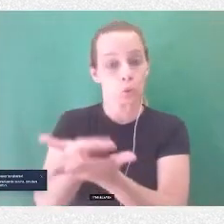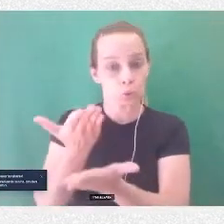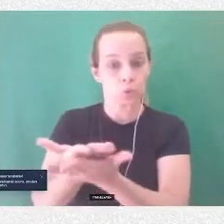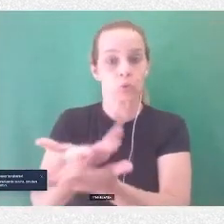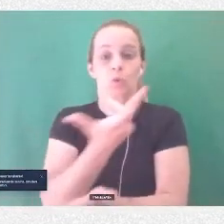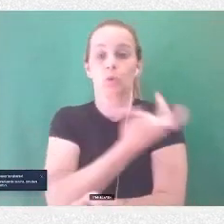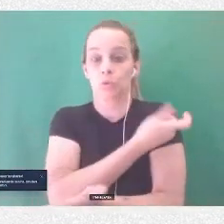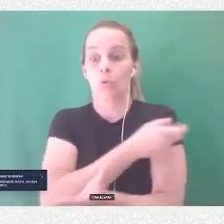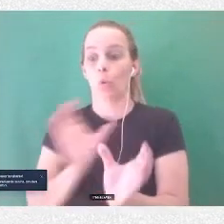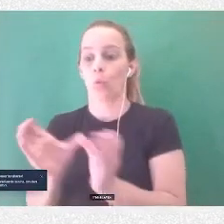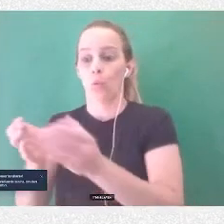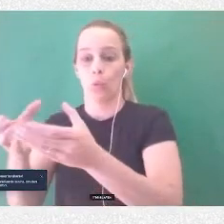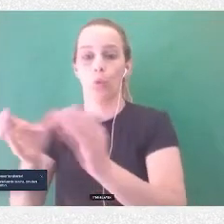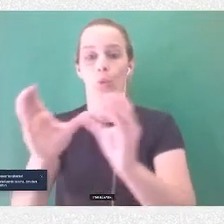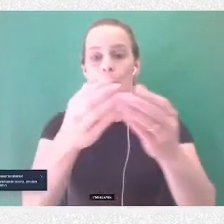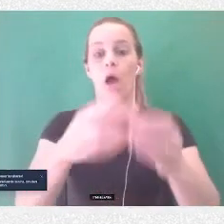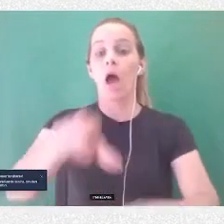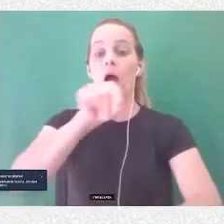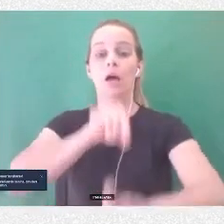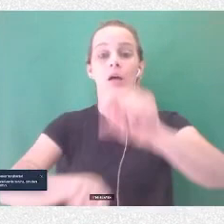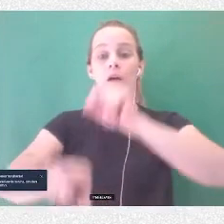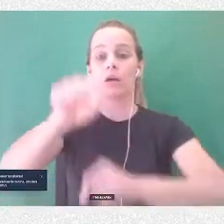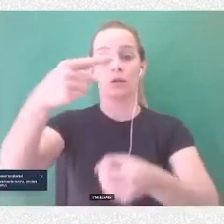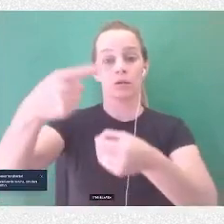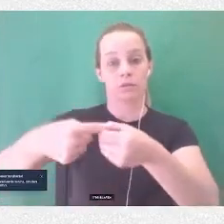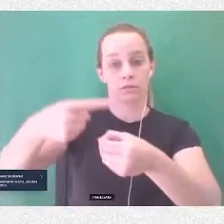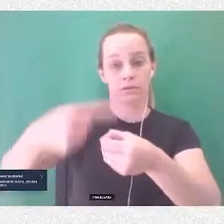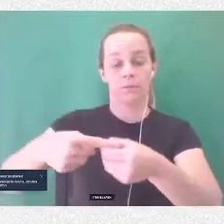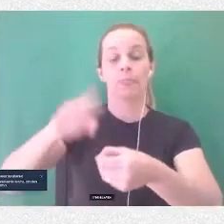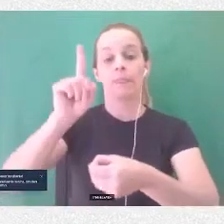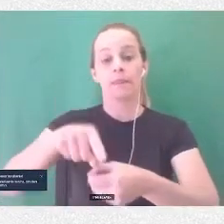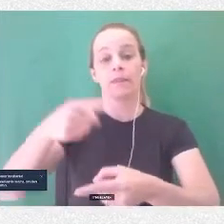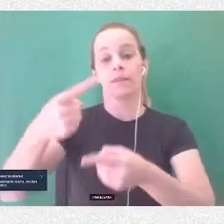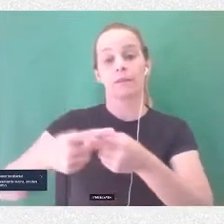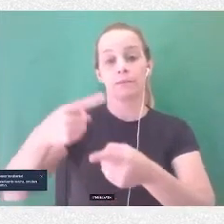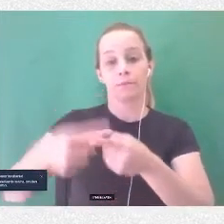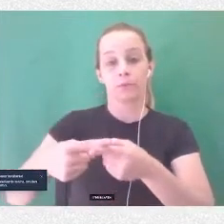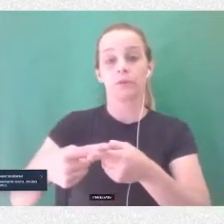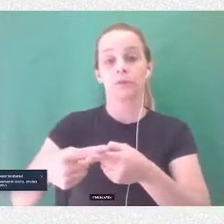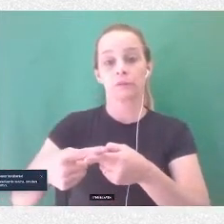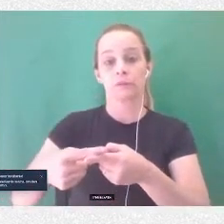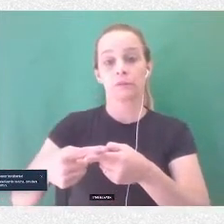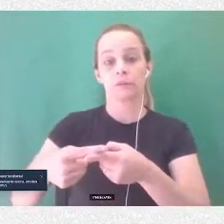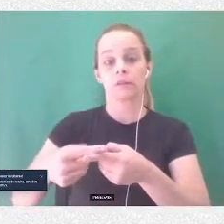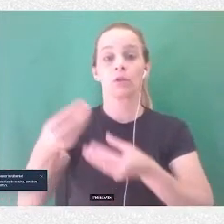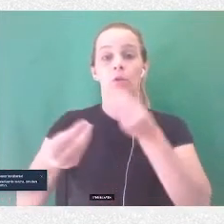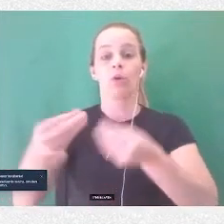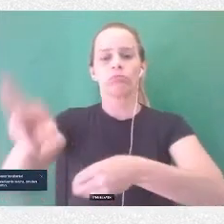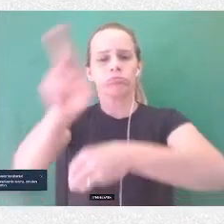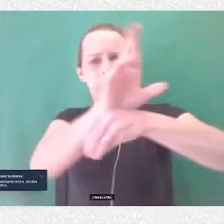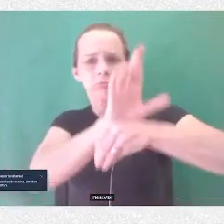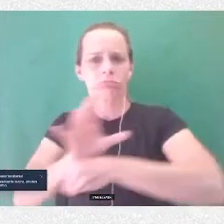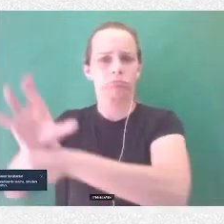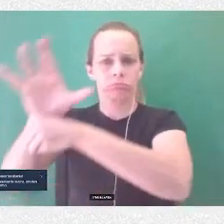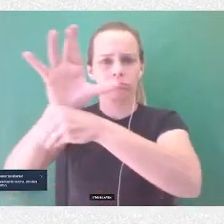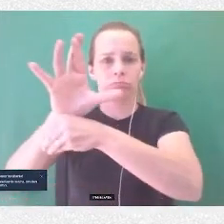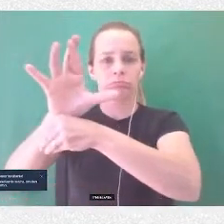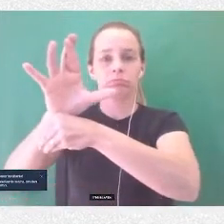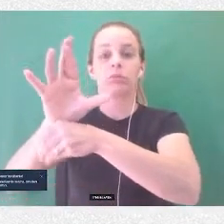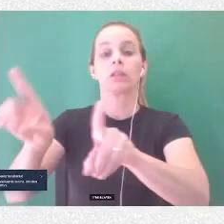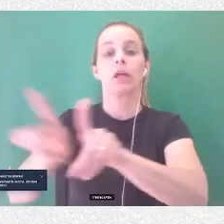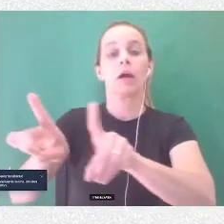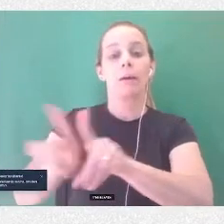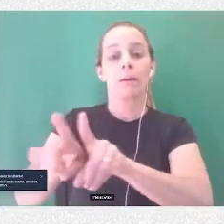em massa. A escolha da cidade se deu realmente pela posição geográfica que a cidade ocupa, foi feita